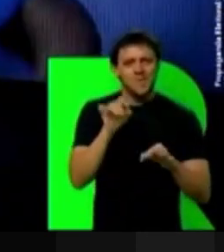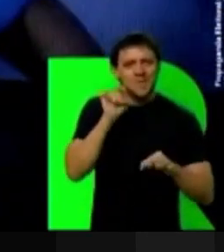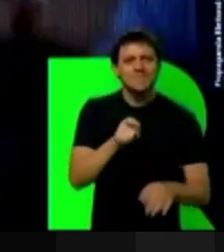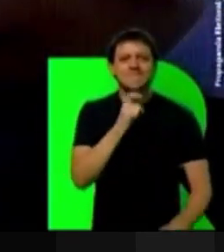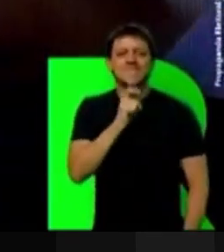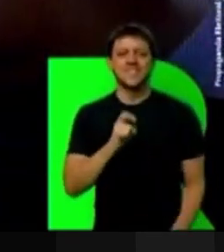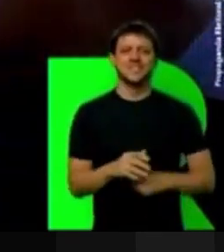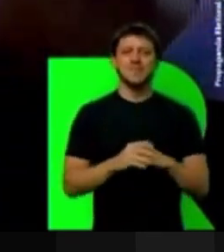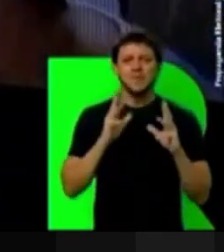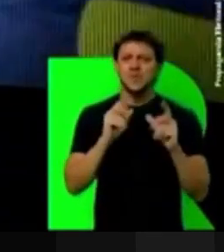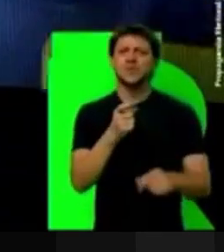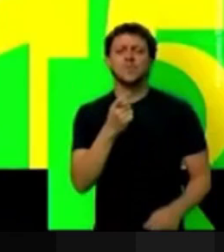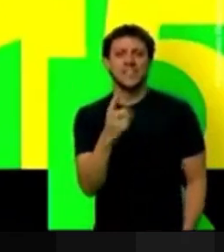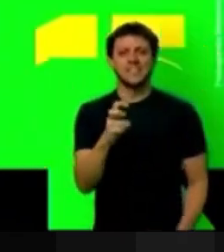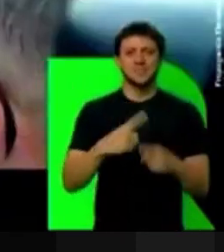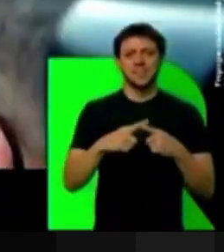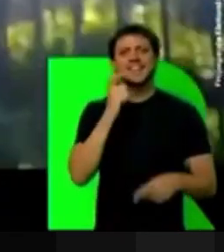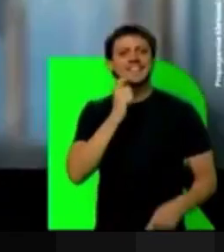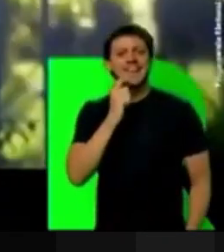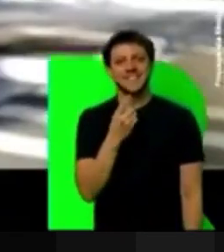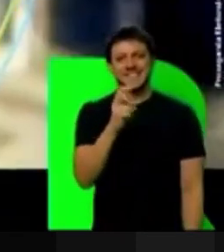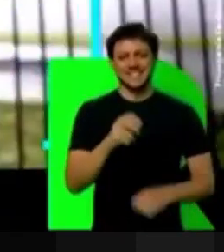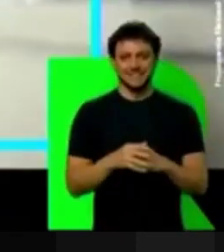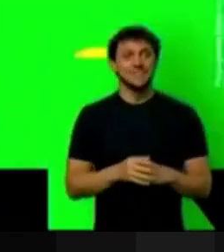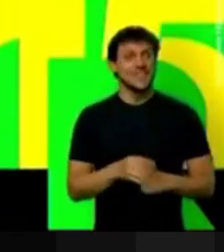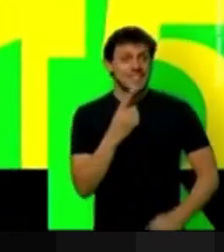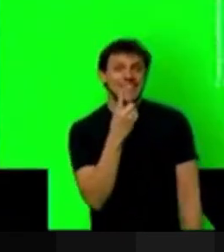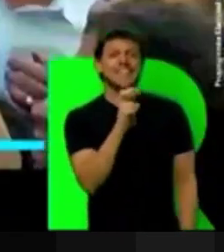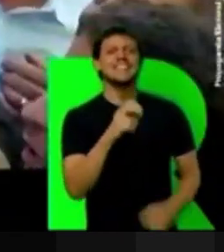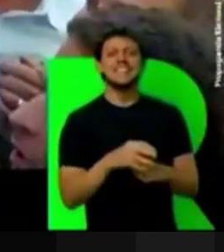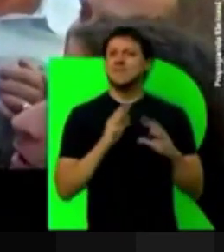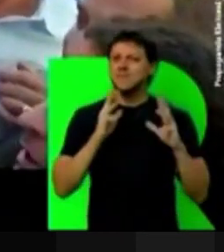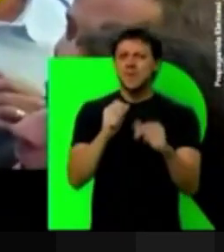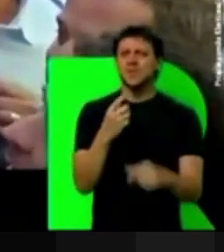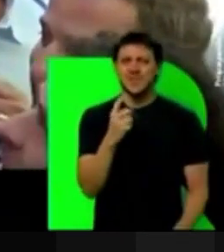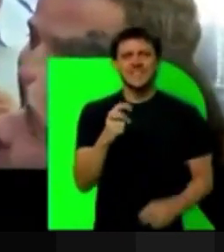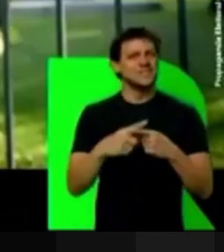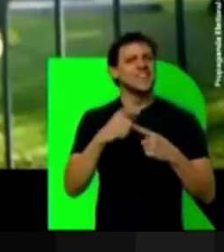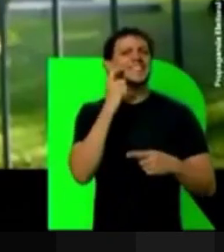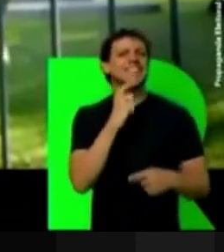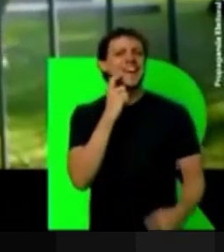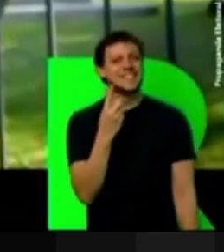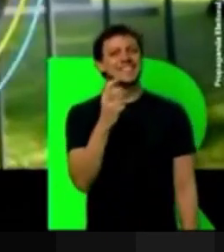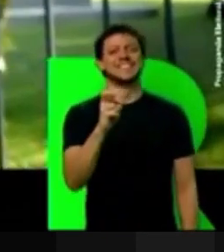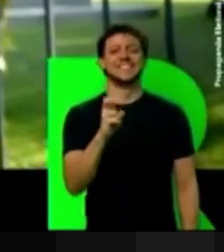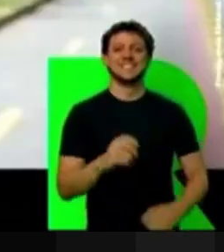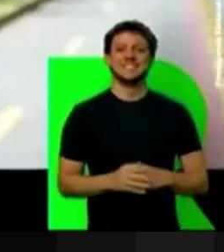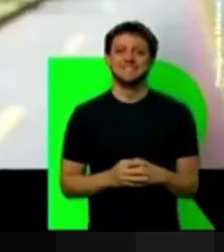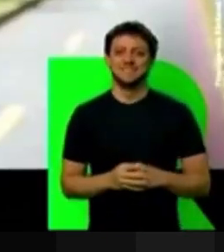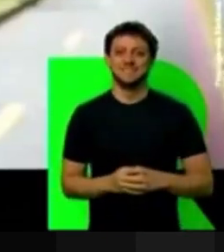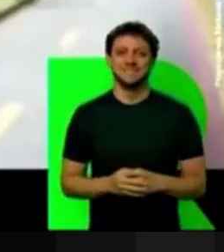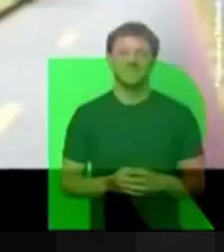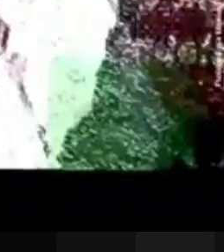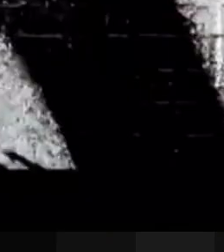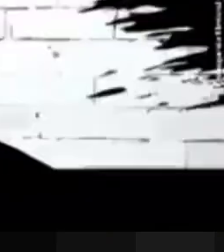Nunes. Vote 15 e confirma. Todo mundo é 15, porque Ricardo é 15. Todo mundo é